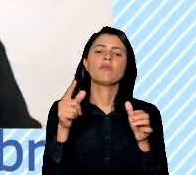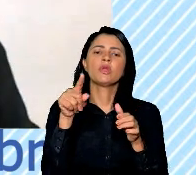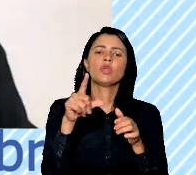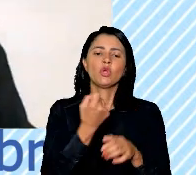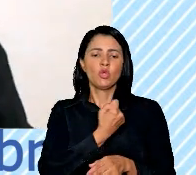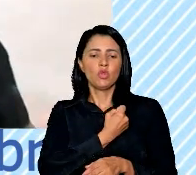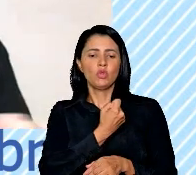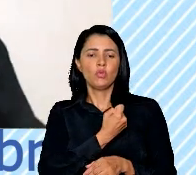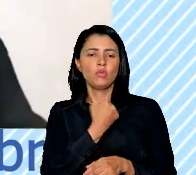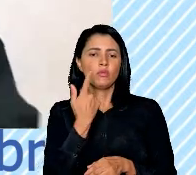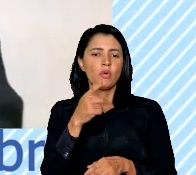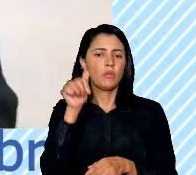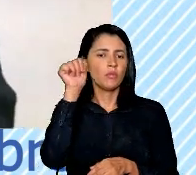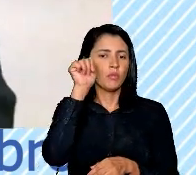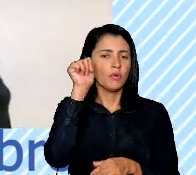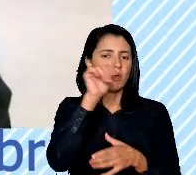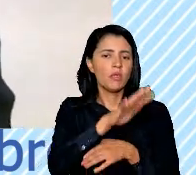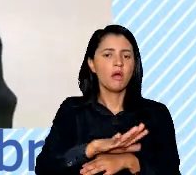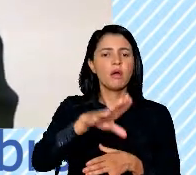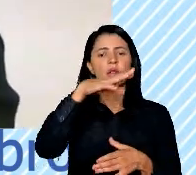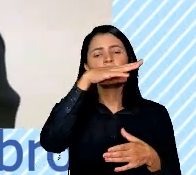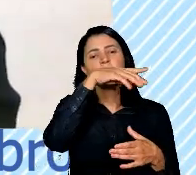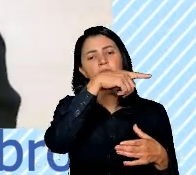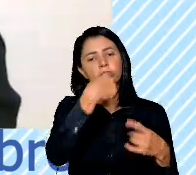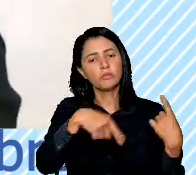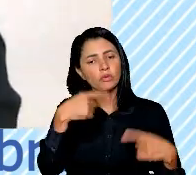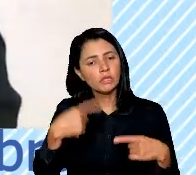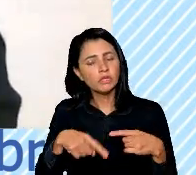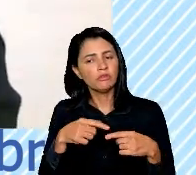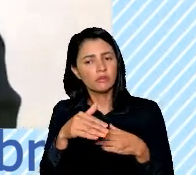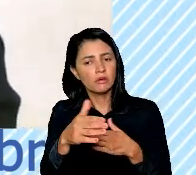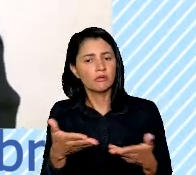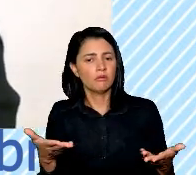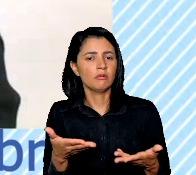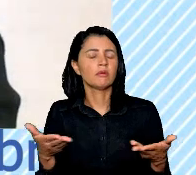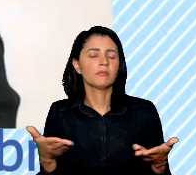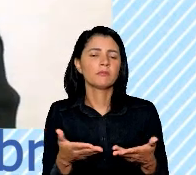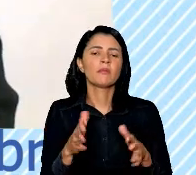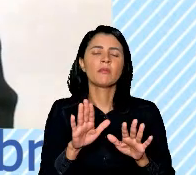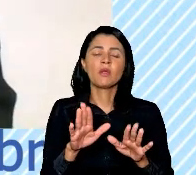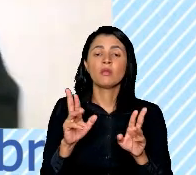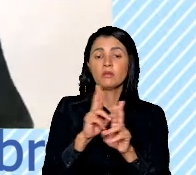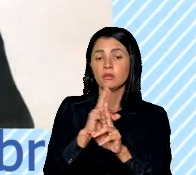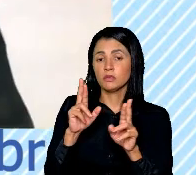de mulheres na política a partir de então. Agora, em relação à